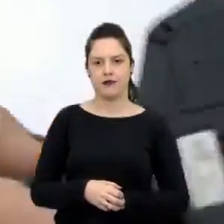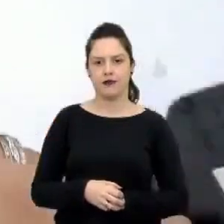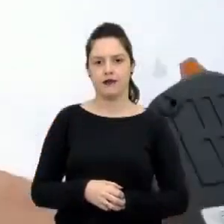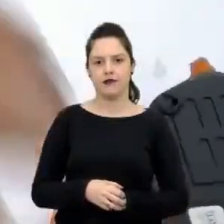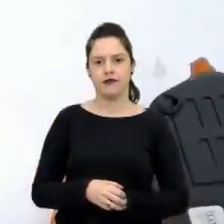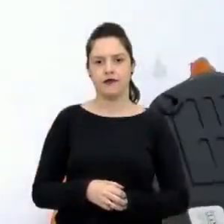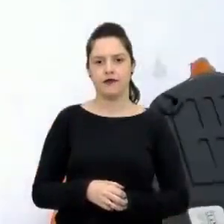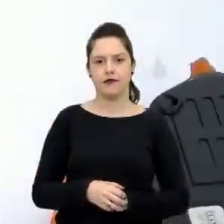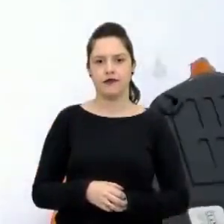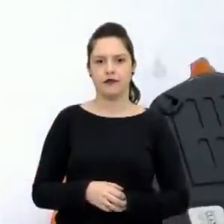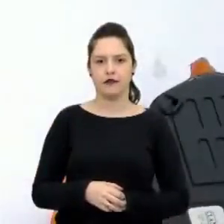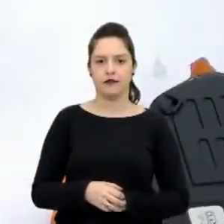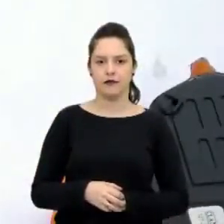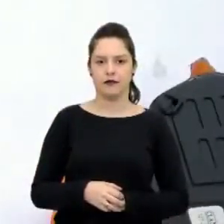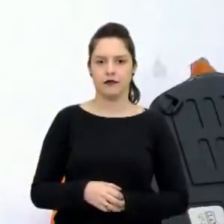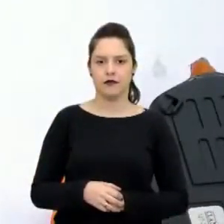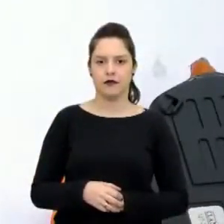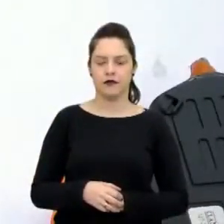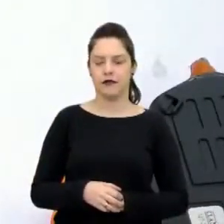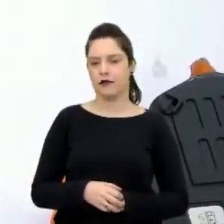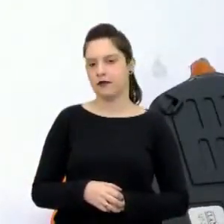Pessoa que manja muito de cola quente.